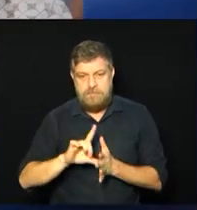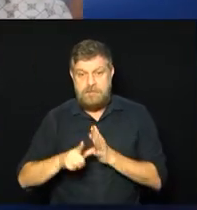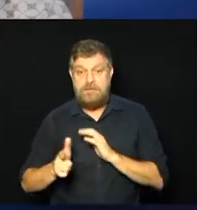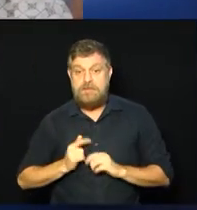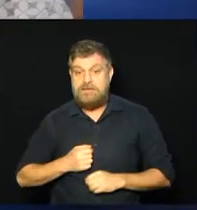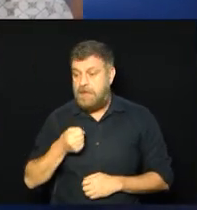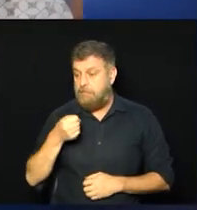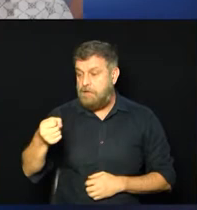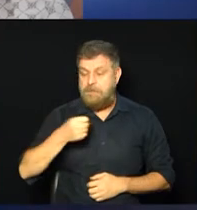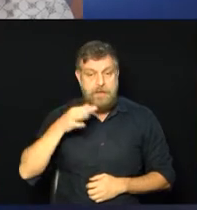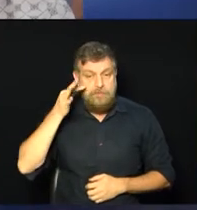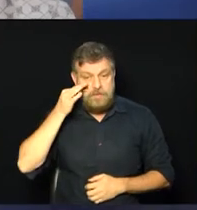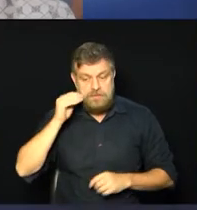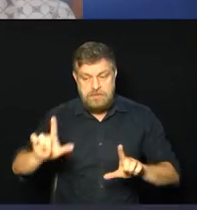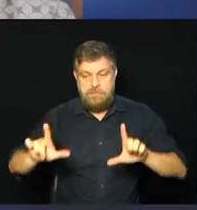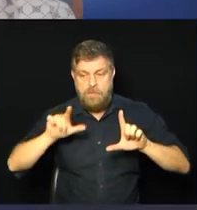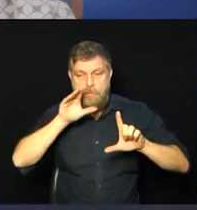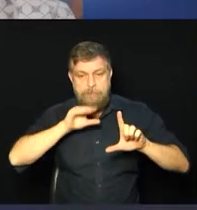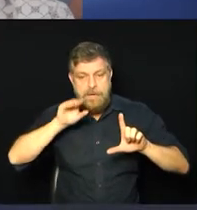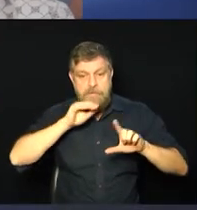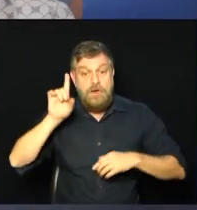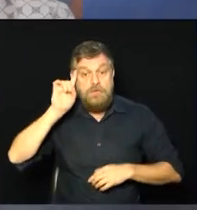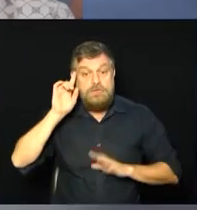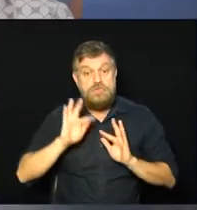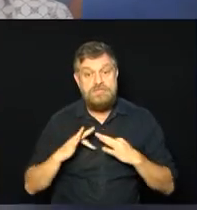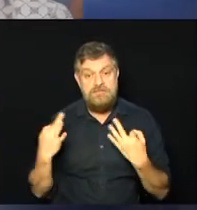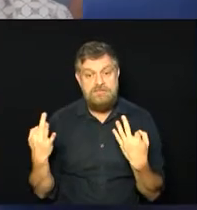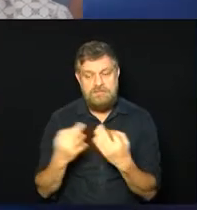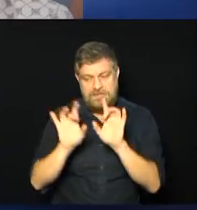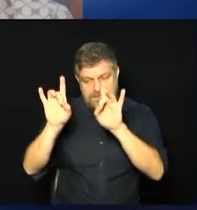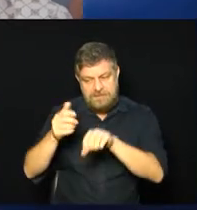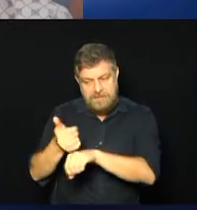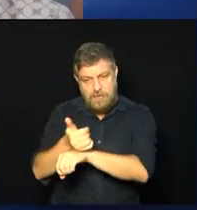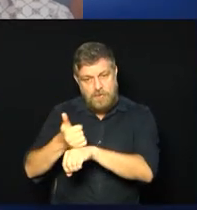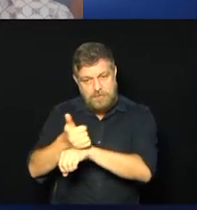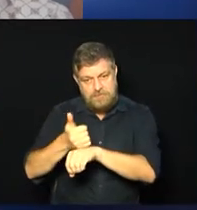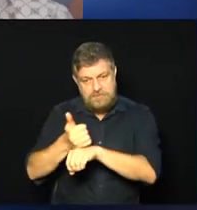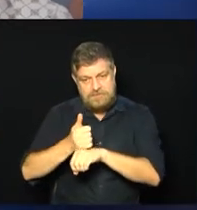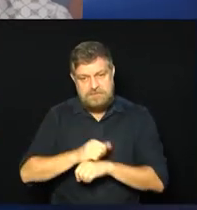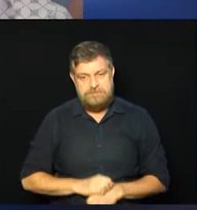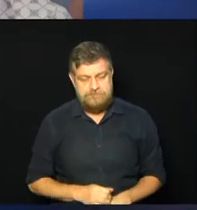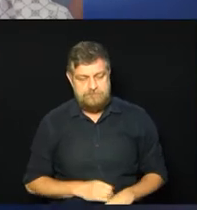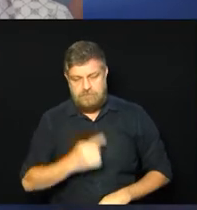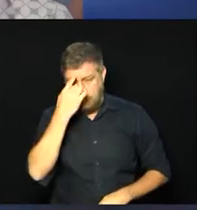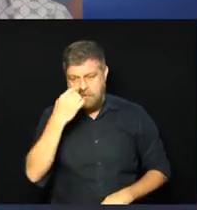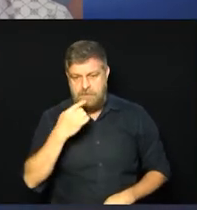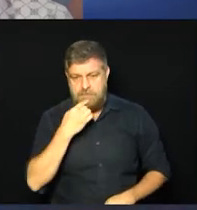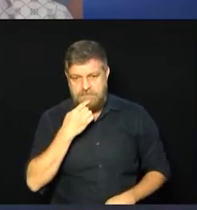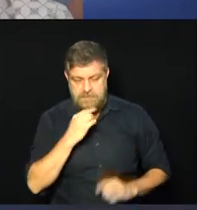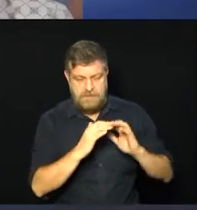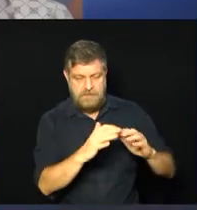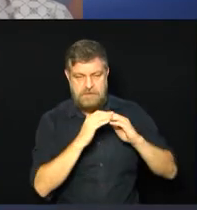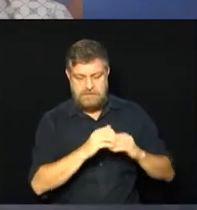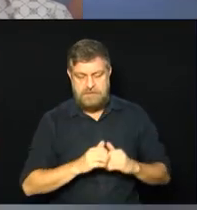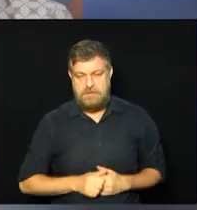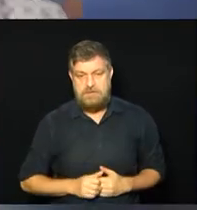tem entrevista ao vivo sobre o Dia da Família, com um especialista em análise de perfil e